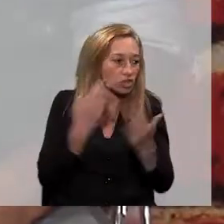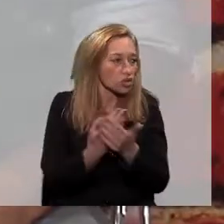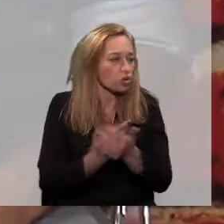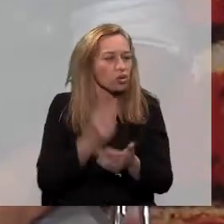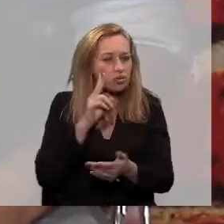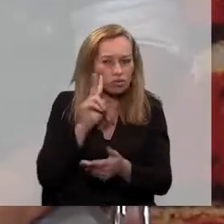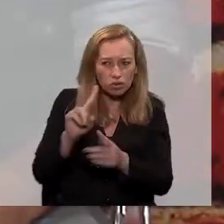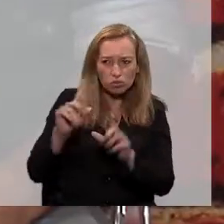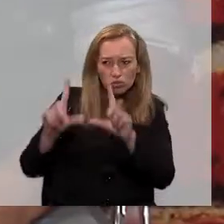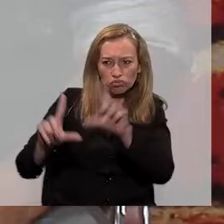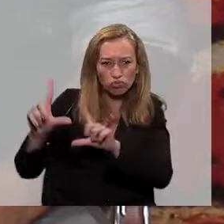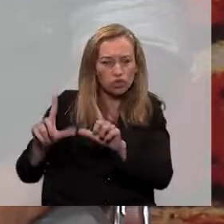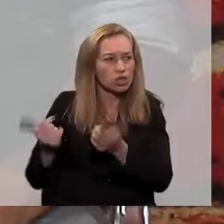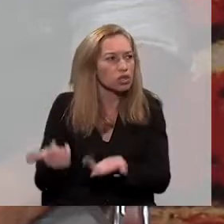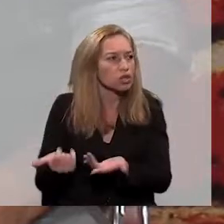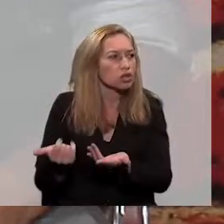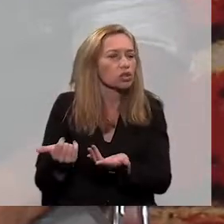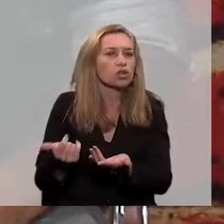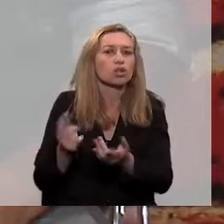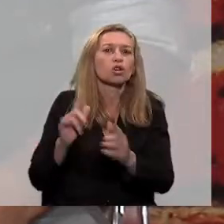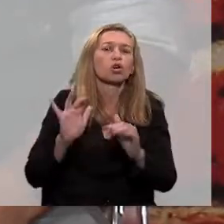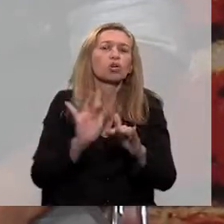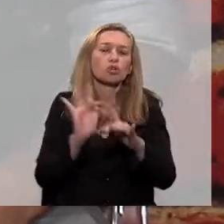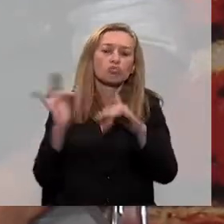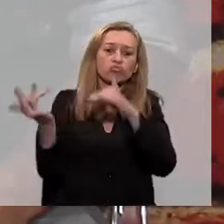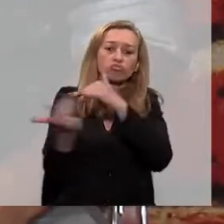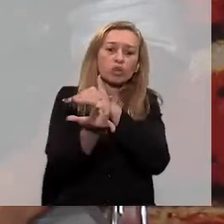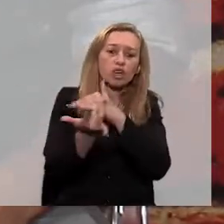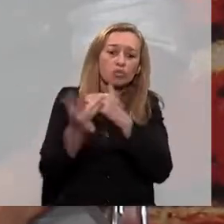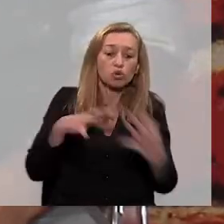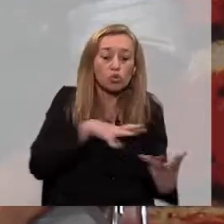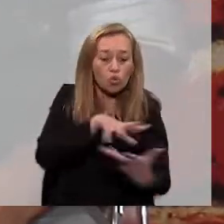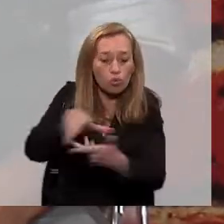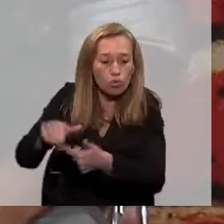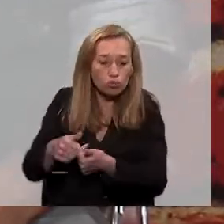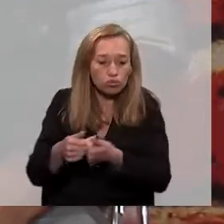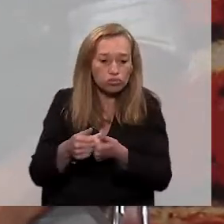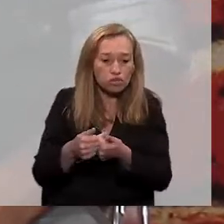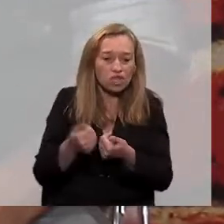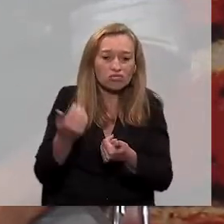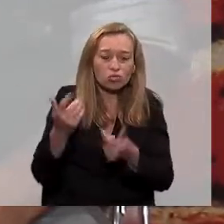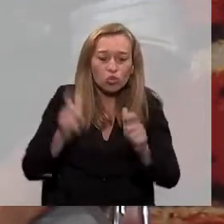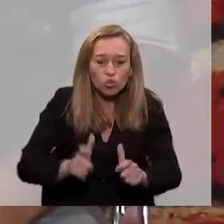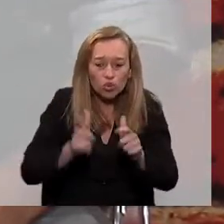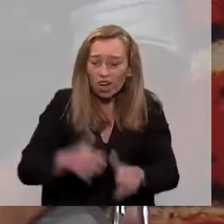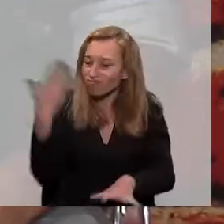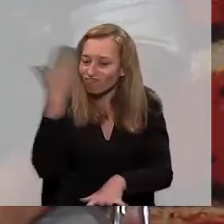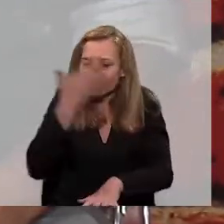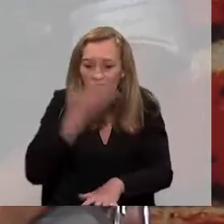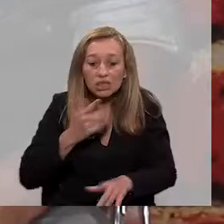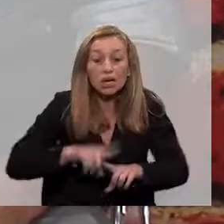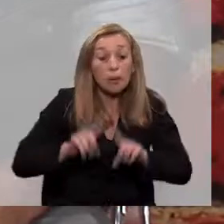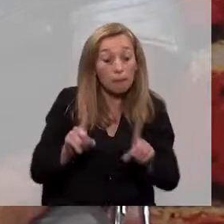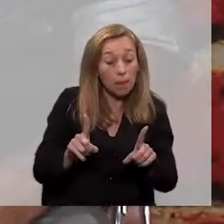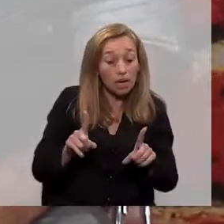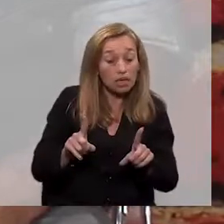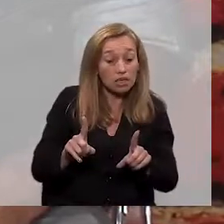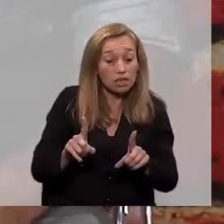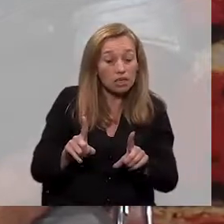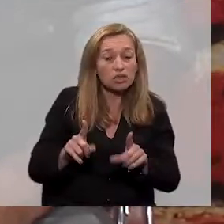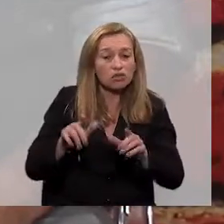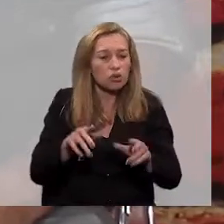aí nesse vídeo a questão da Deep Web, que é esse submundo da internet que é desconhecido, um lugar desconhecido, mas que